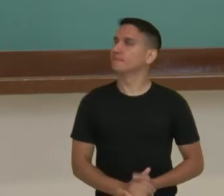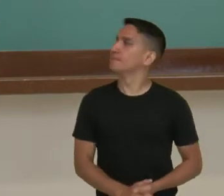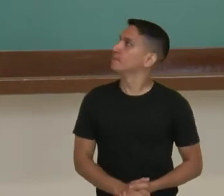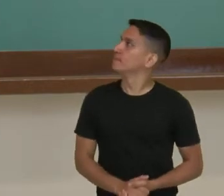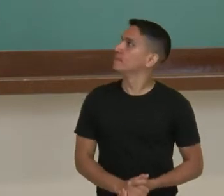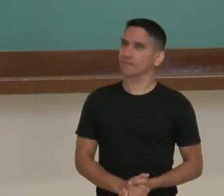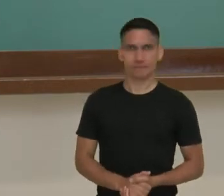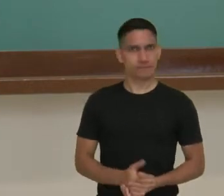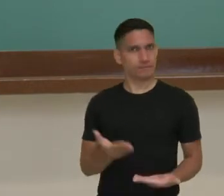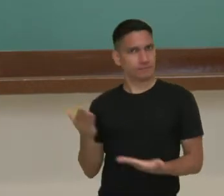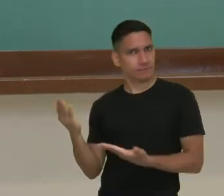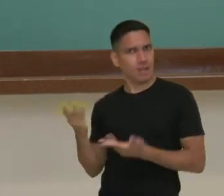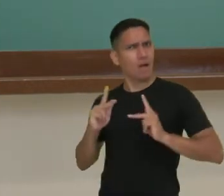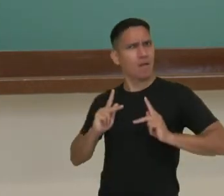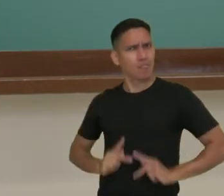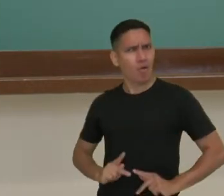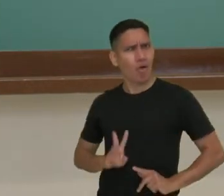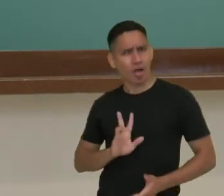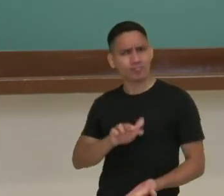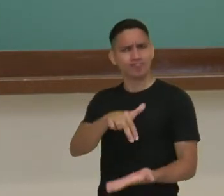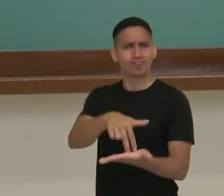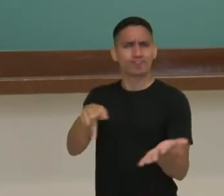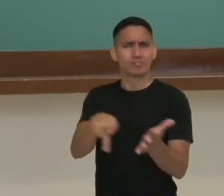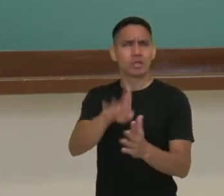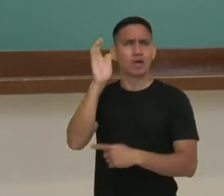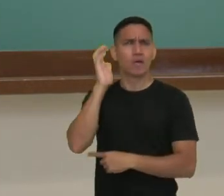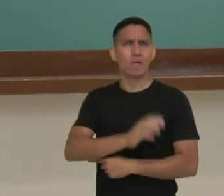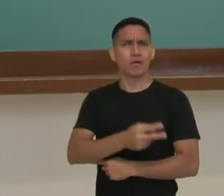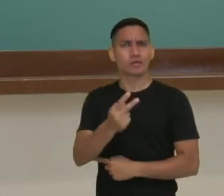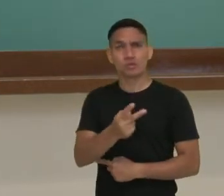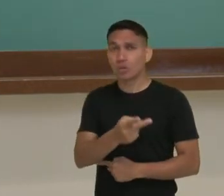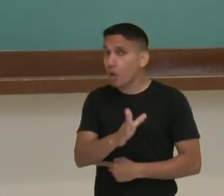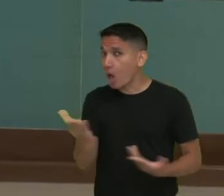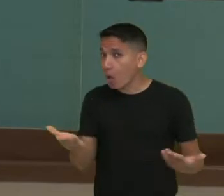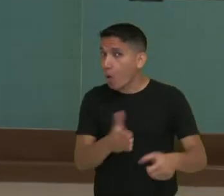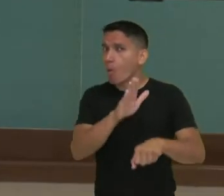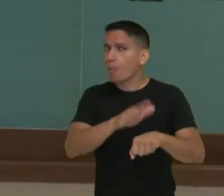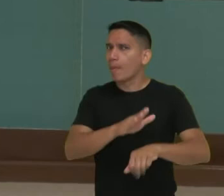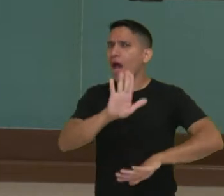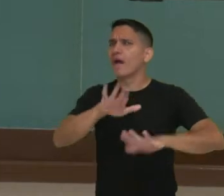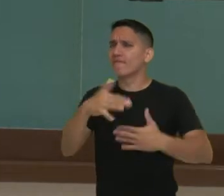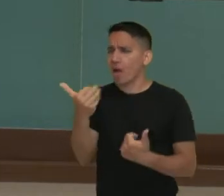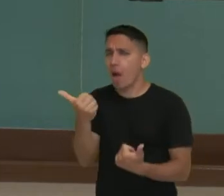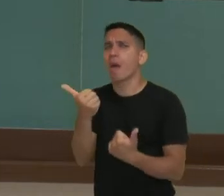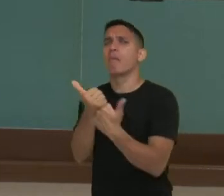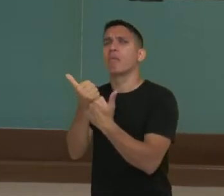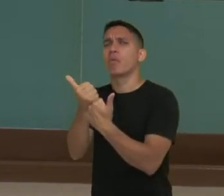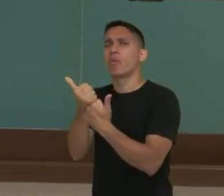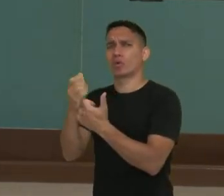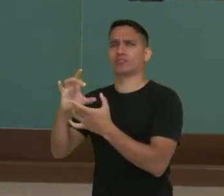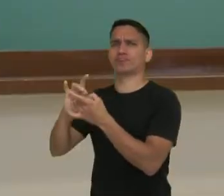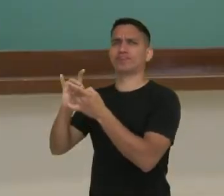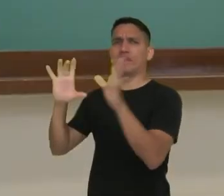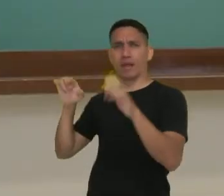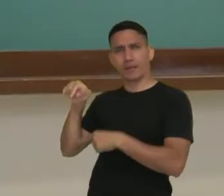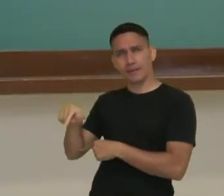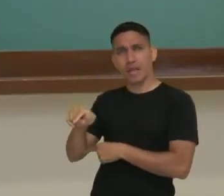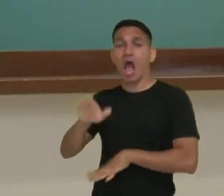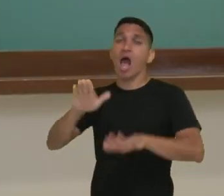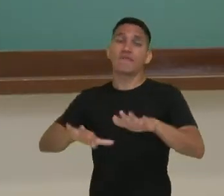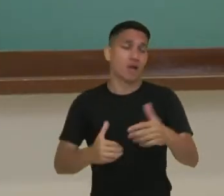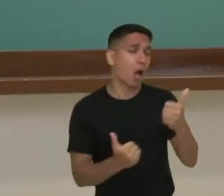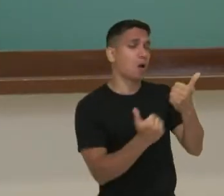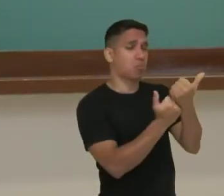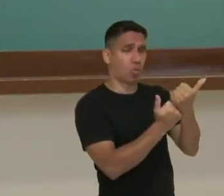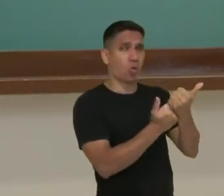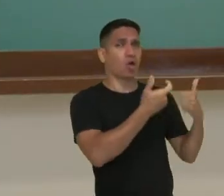que esse posicionamento de Dom Pedro II, que ora tendia para as ideias liberais e ora tendia para as